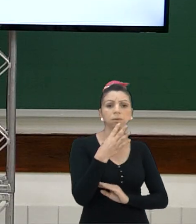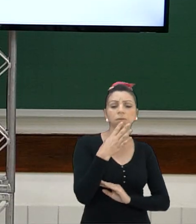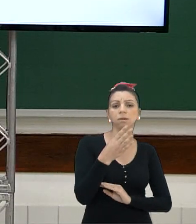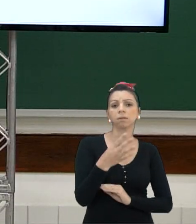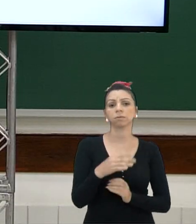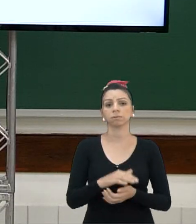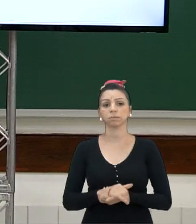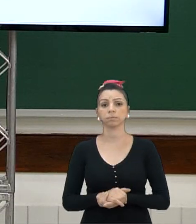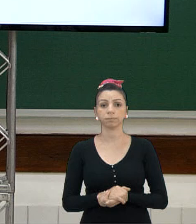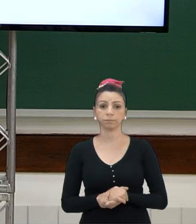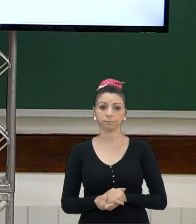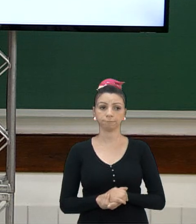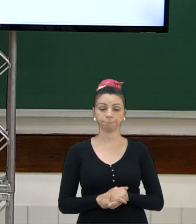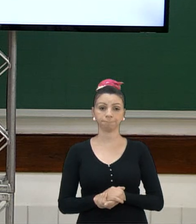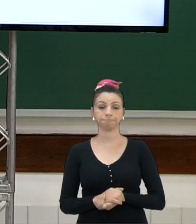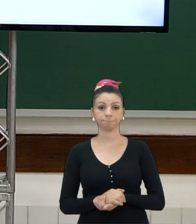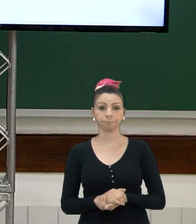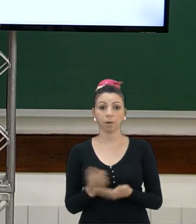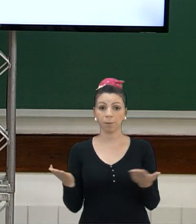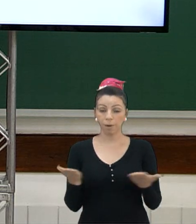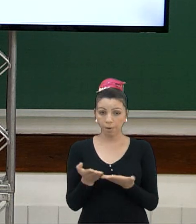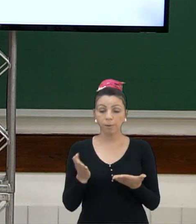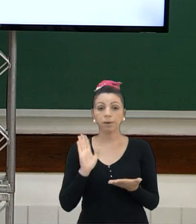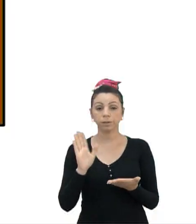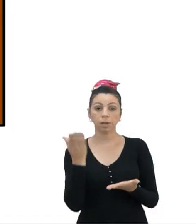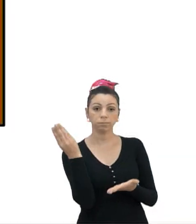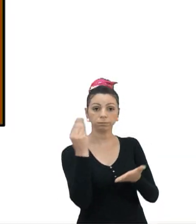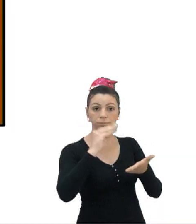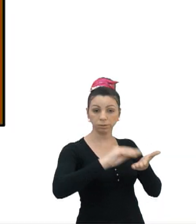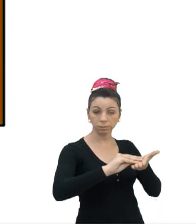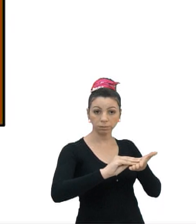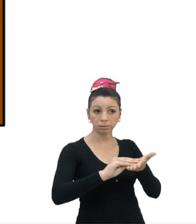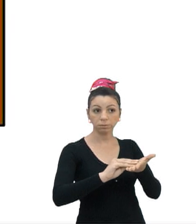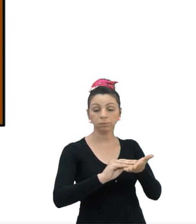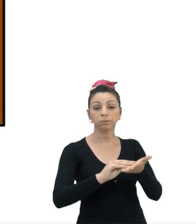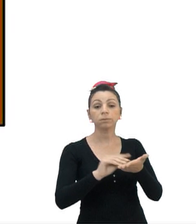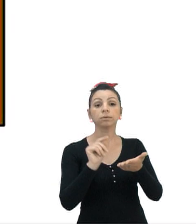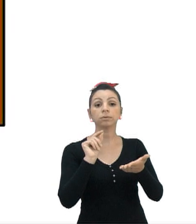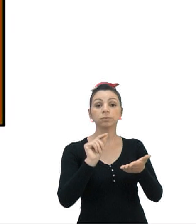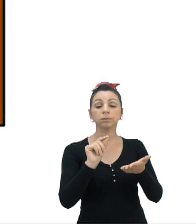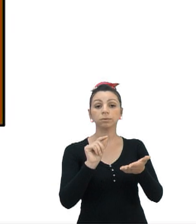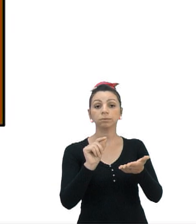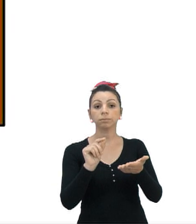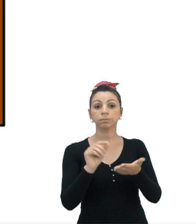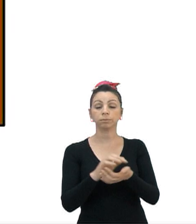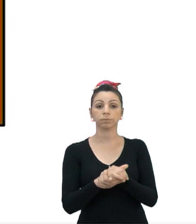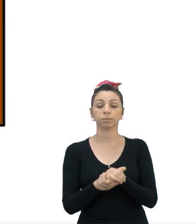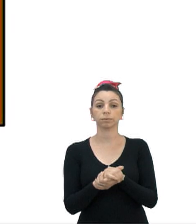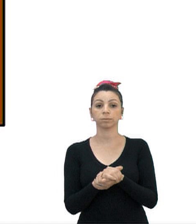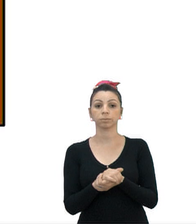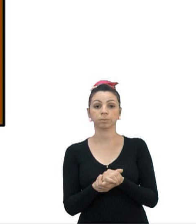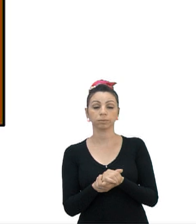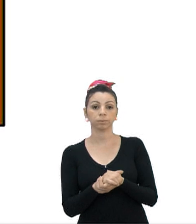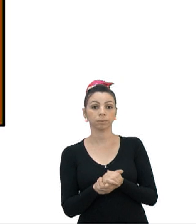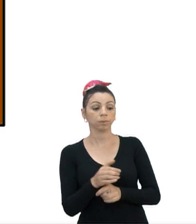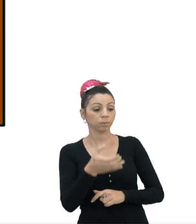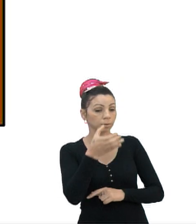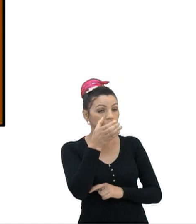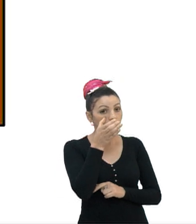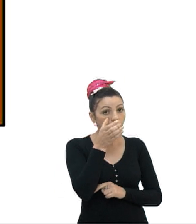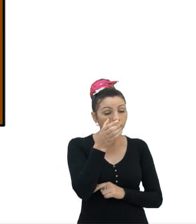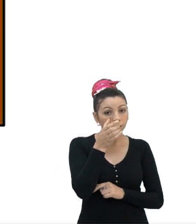mais, ok? Agora que nós já fizemos essa relação, nós vamos separar essa parte do que é interessante